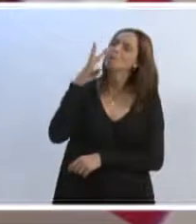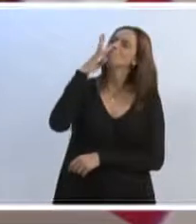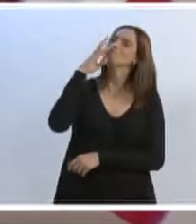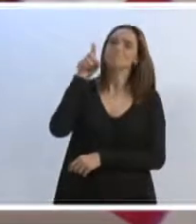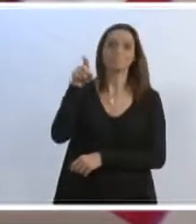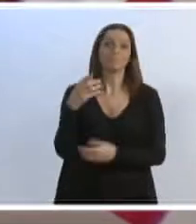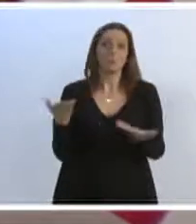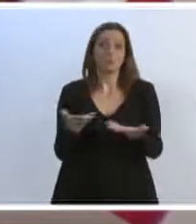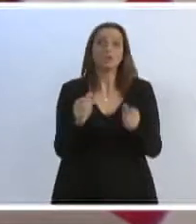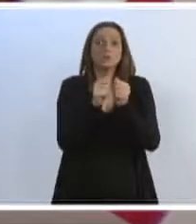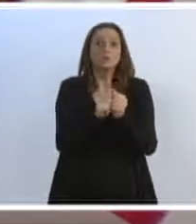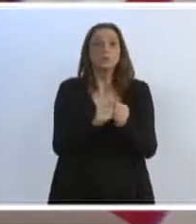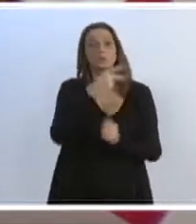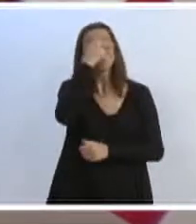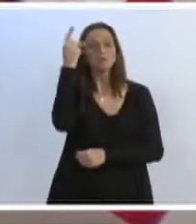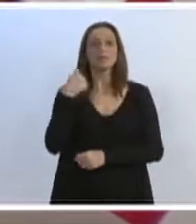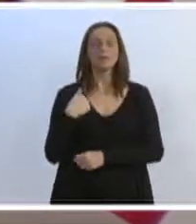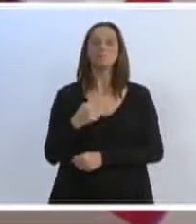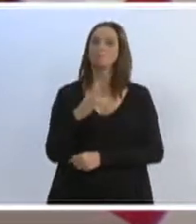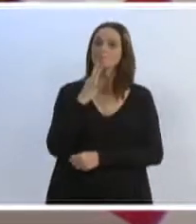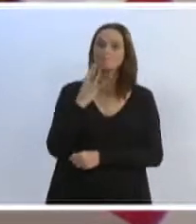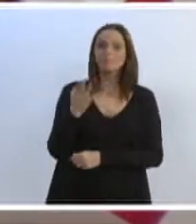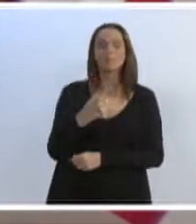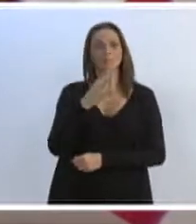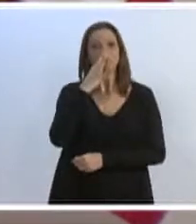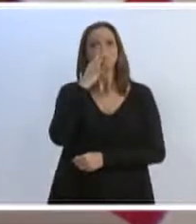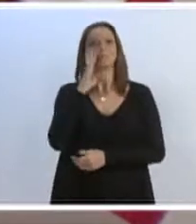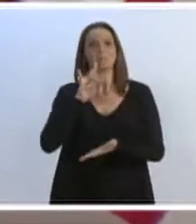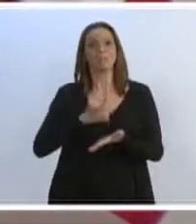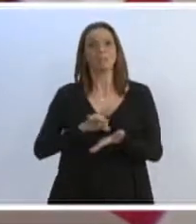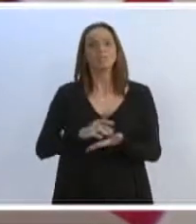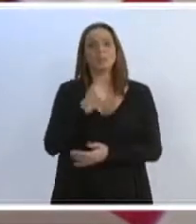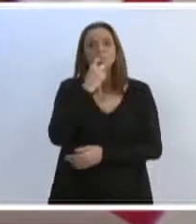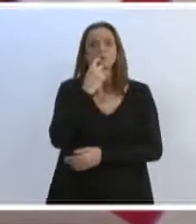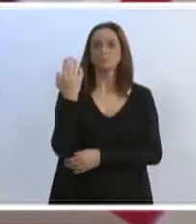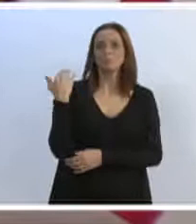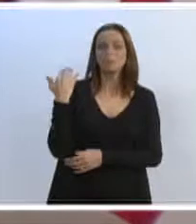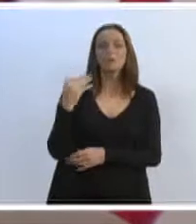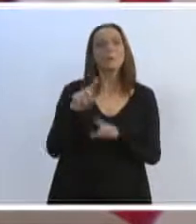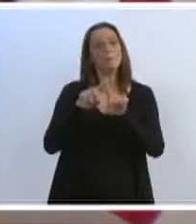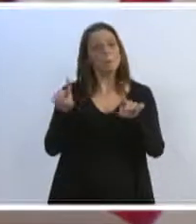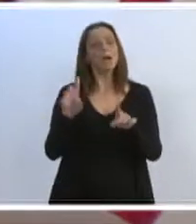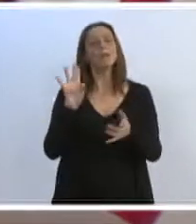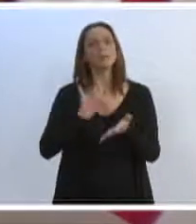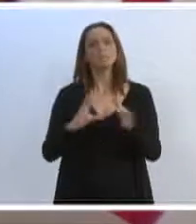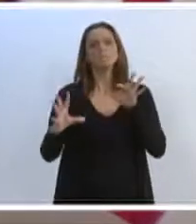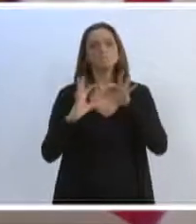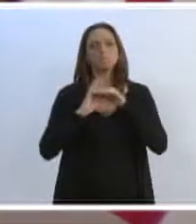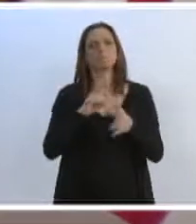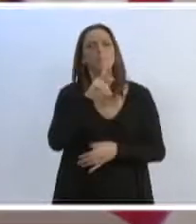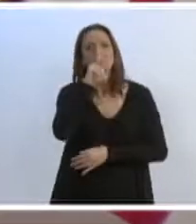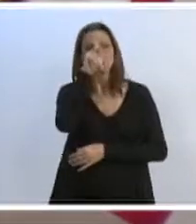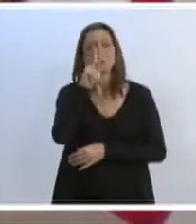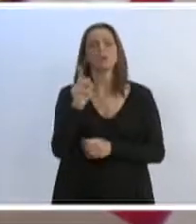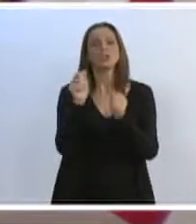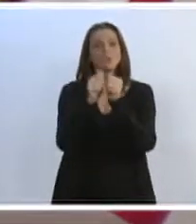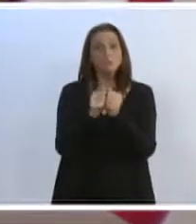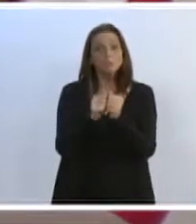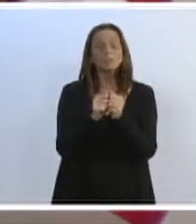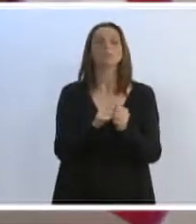presentes, porque são muitas, e eu quero dizer novamente do prazer e